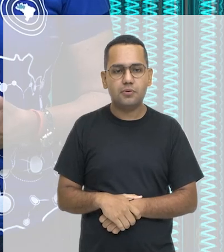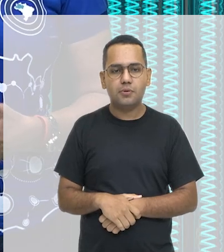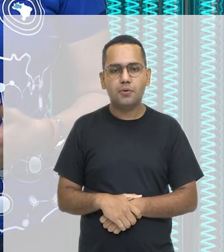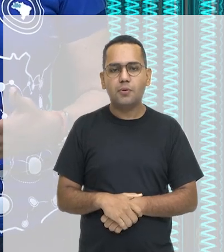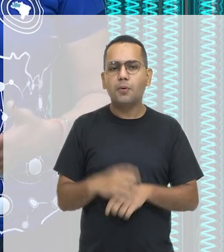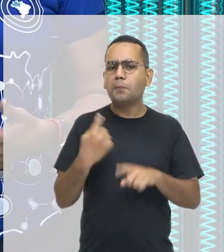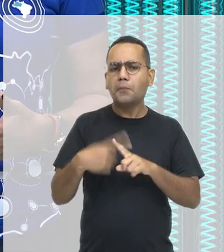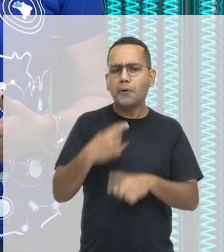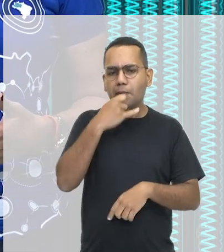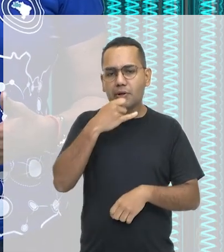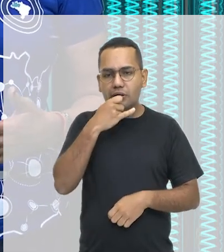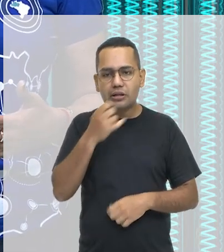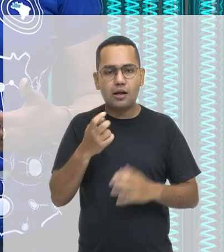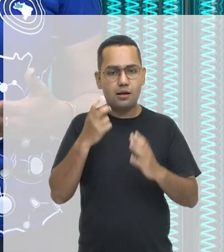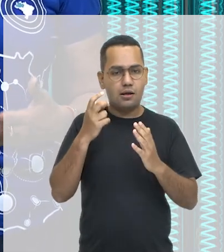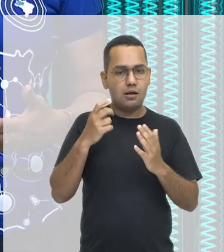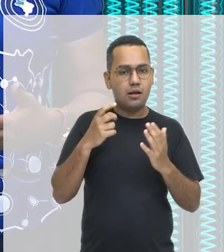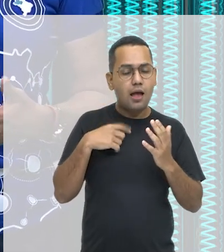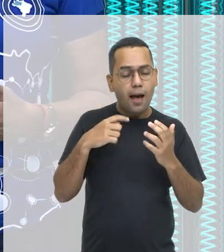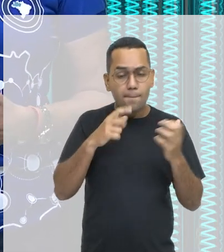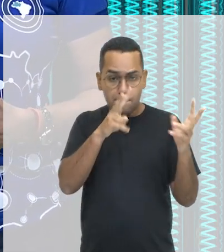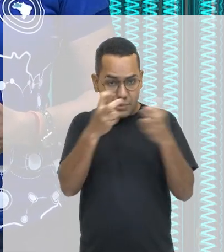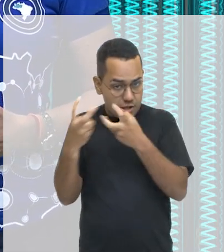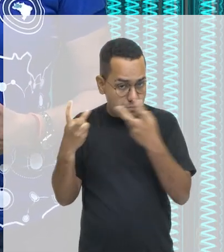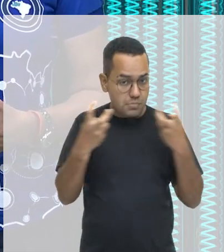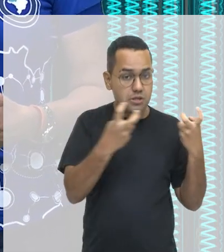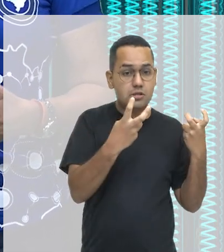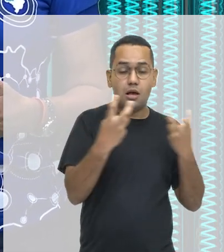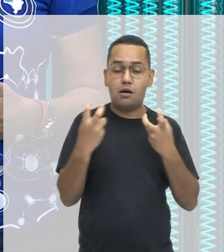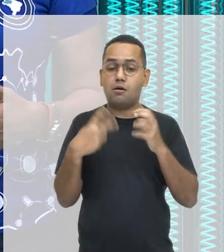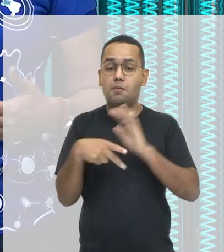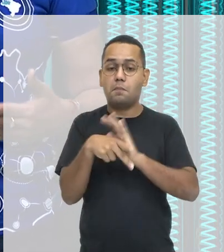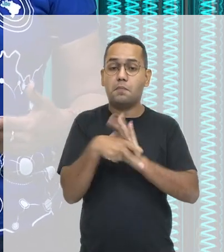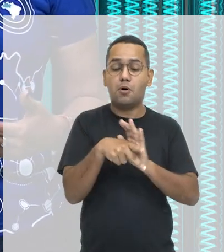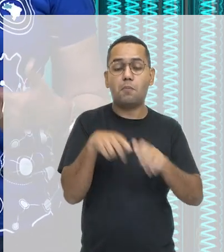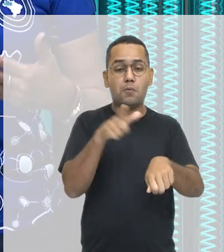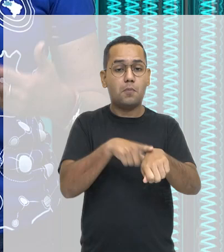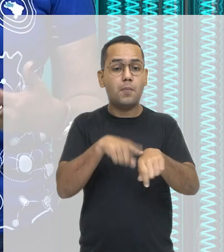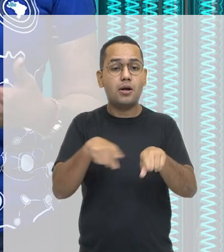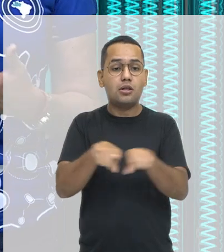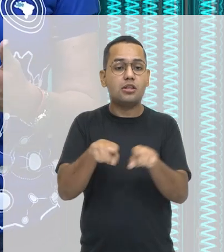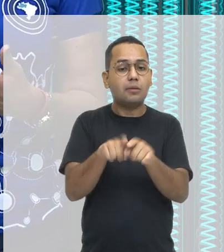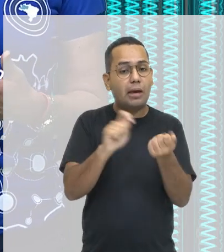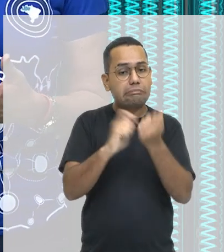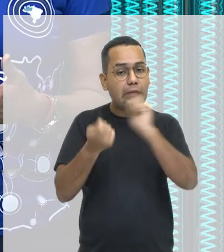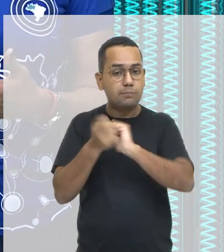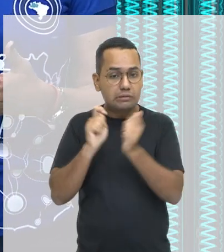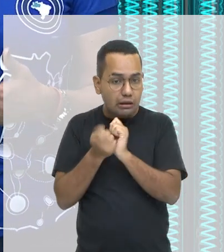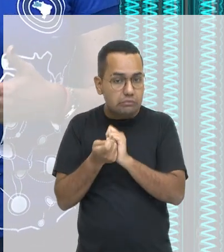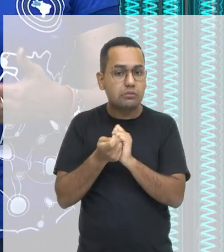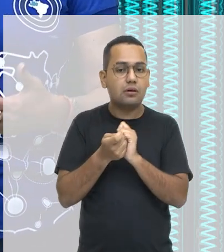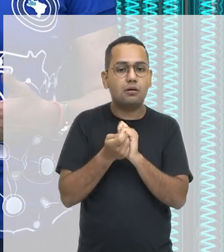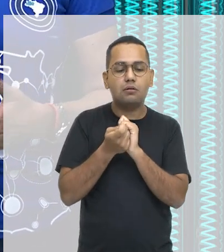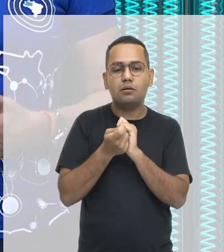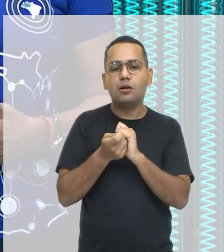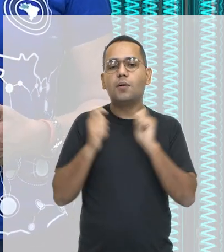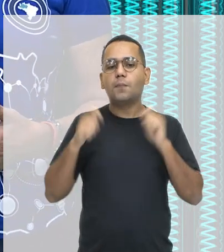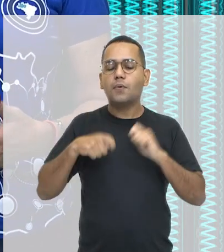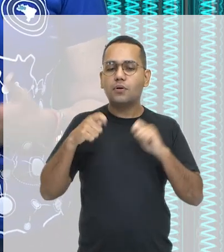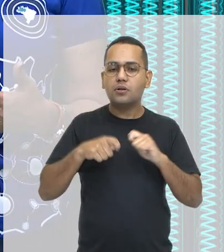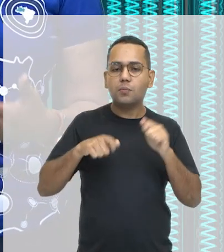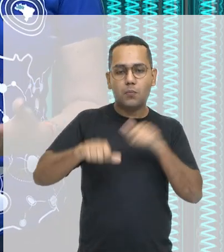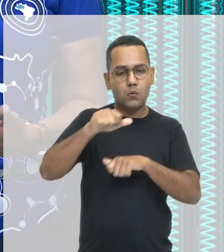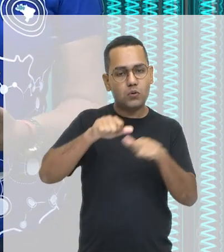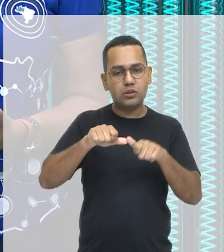A habilidade de ler o momento e ajustar a energia da cena em tempo real pode transformar uma situação